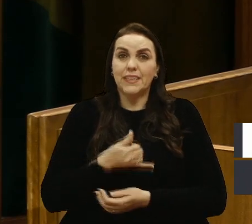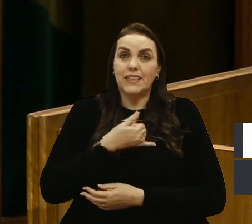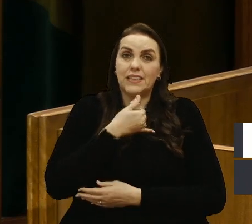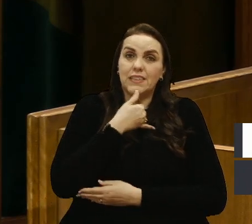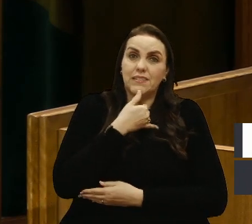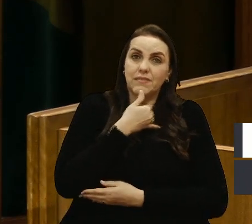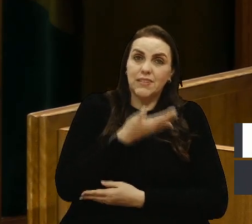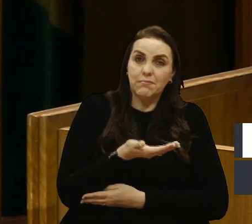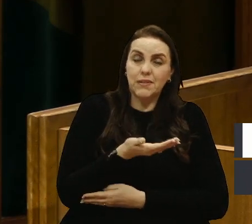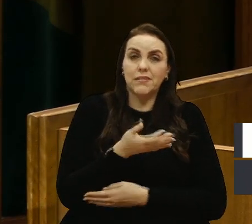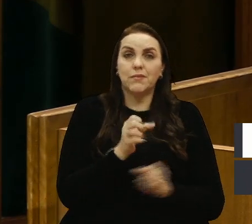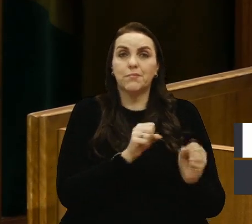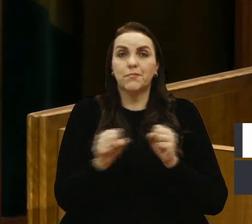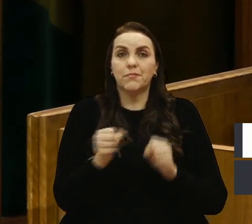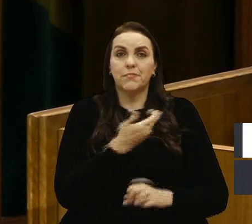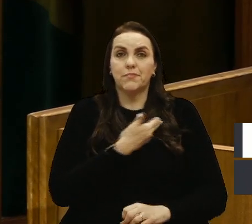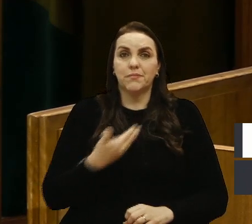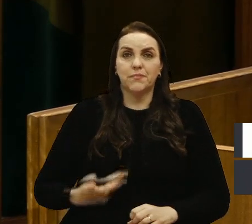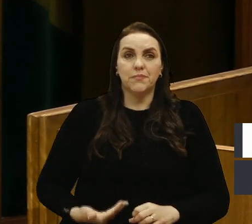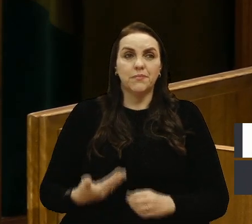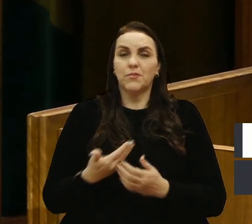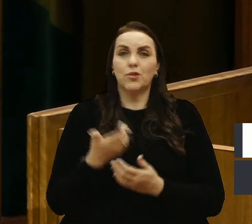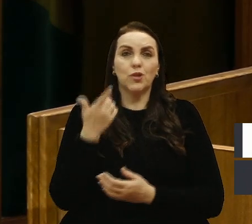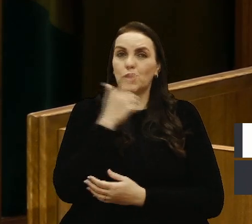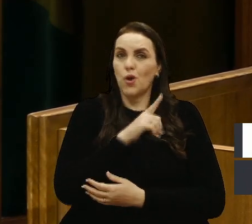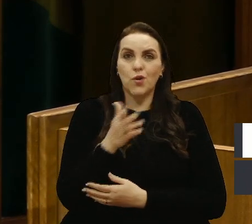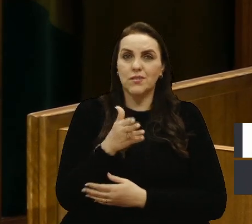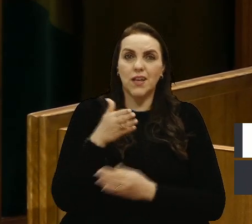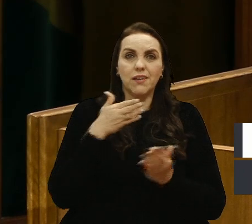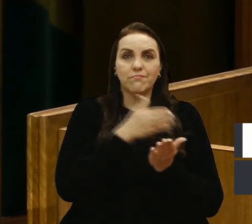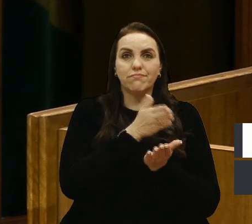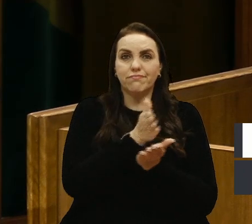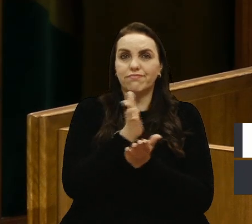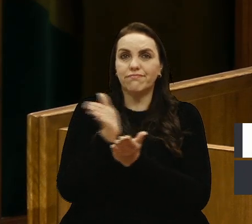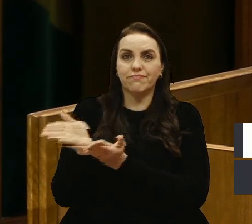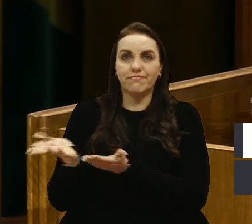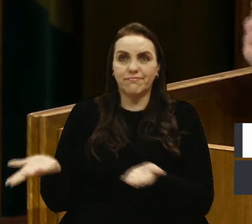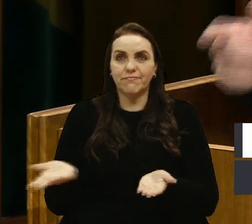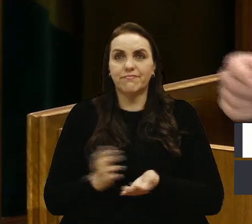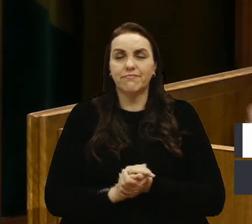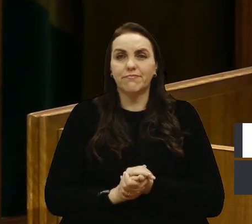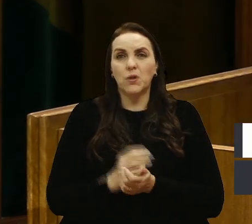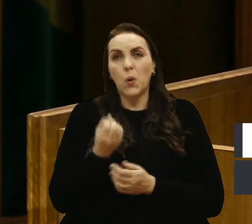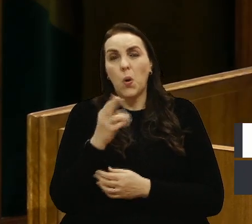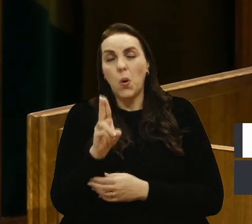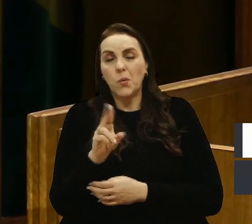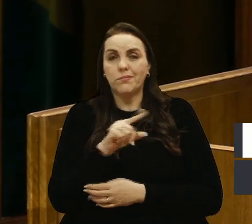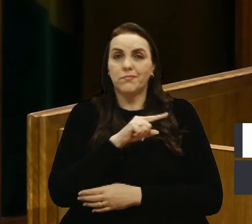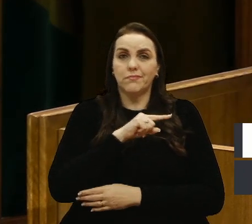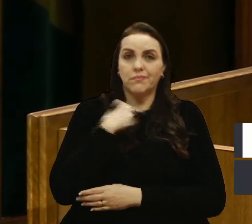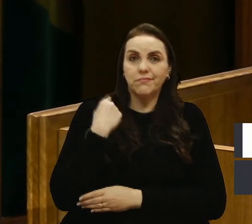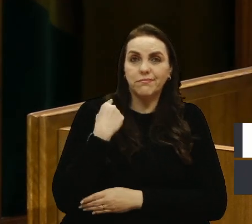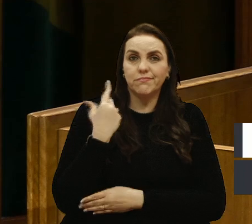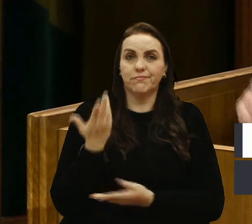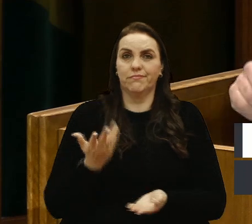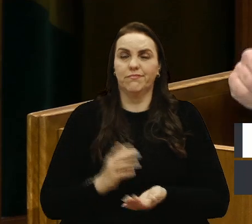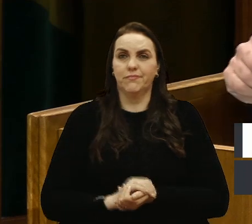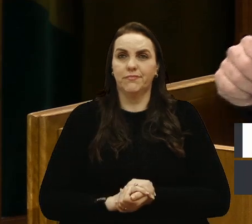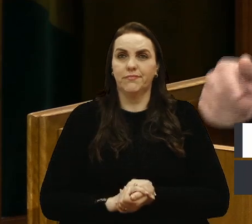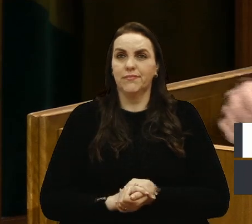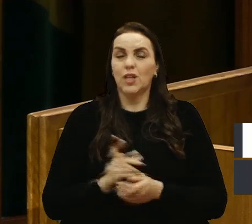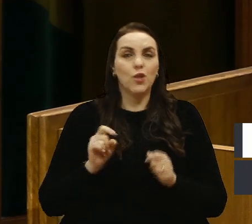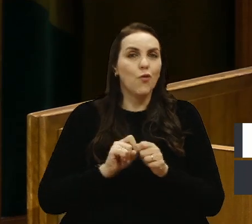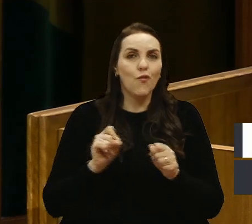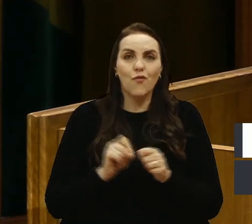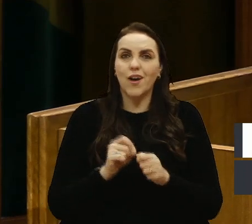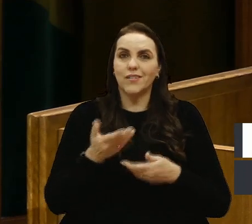Infelizmente, o poder público não consegue chegar em todo canto, ou chega tarde, não faz o serviço